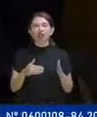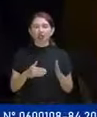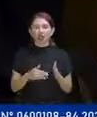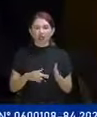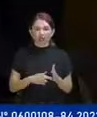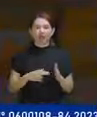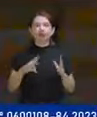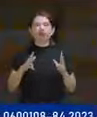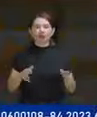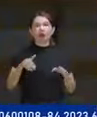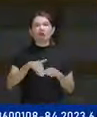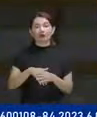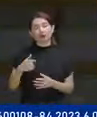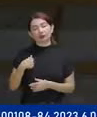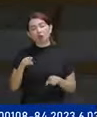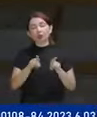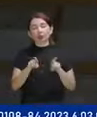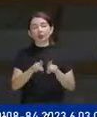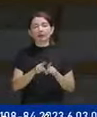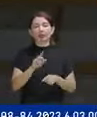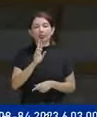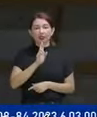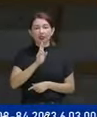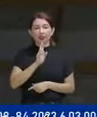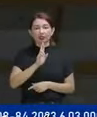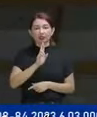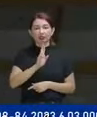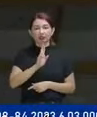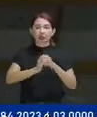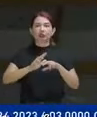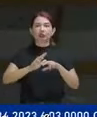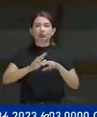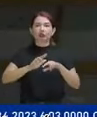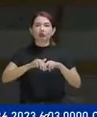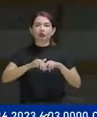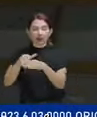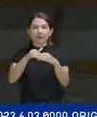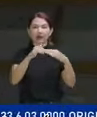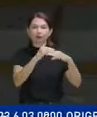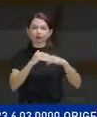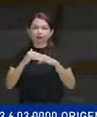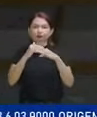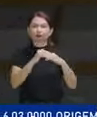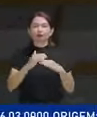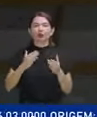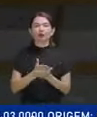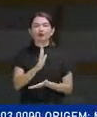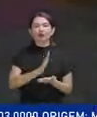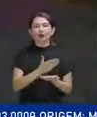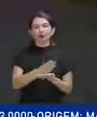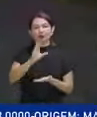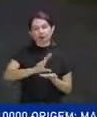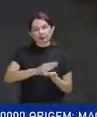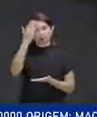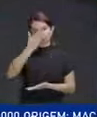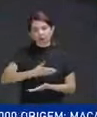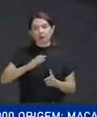relatora, presidente. Eu também acompanho. Foco na parte central da mesa, com a palavra desembargador João Lage.